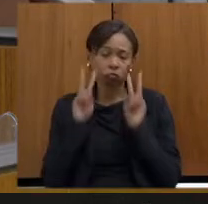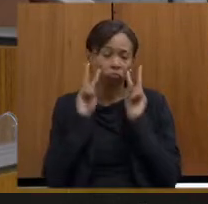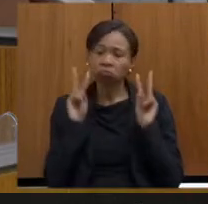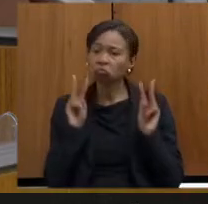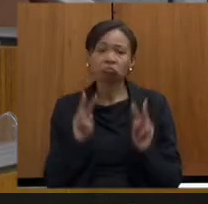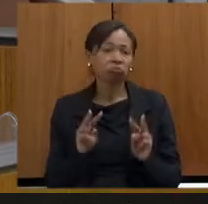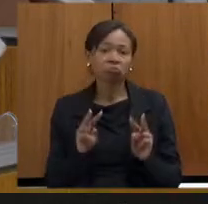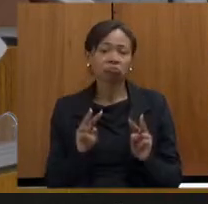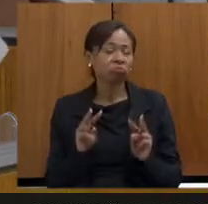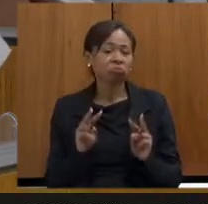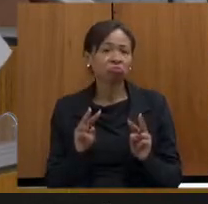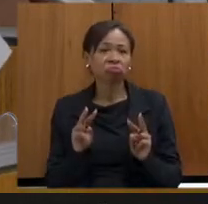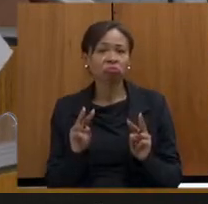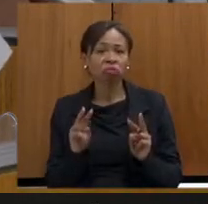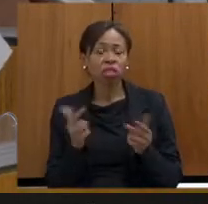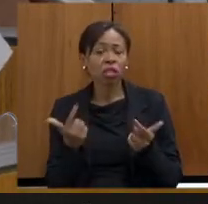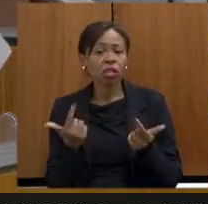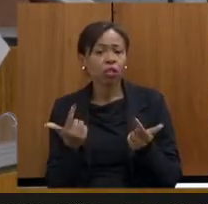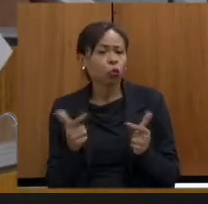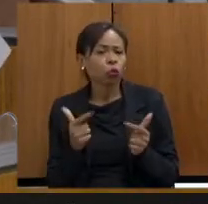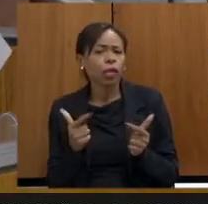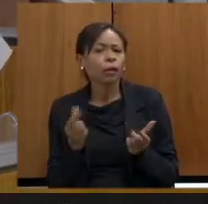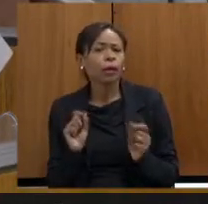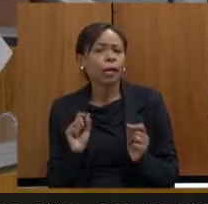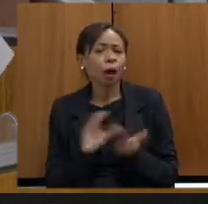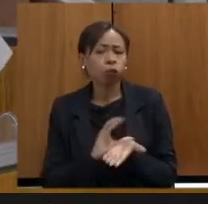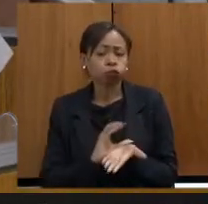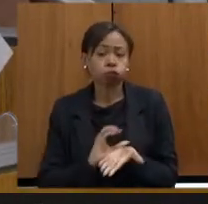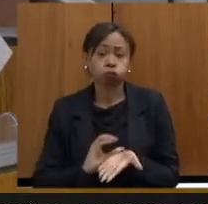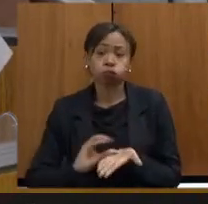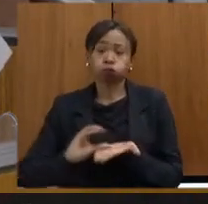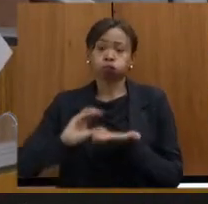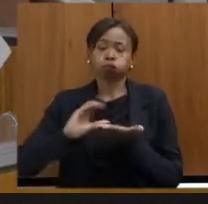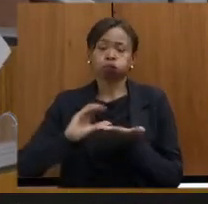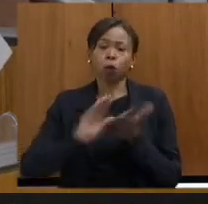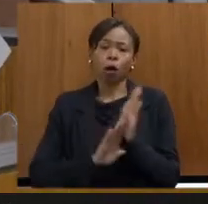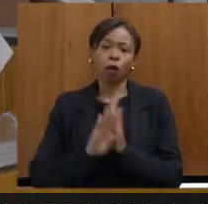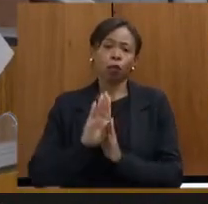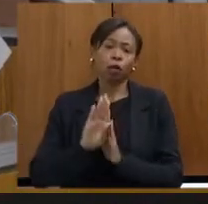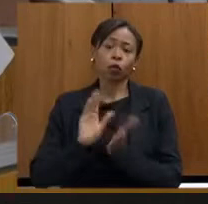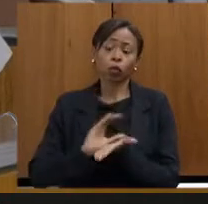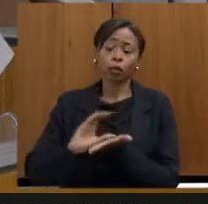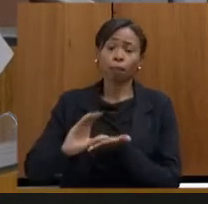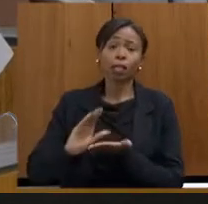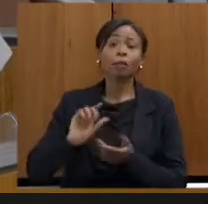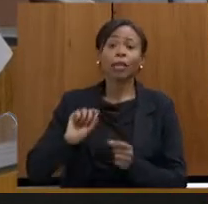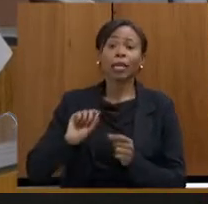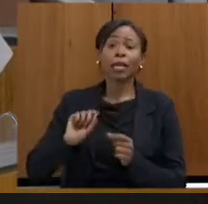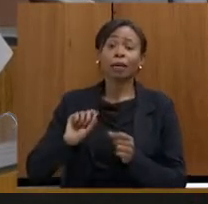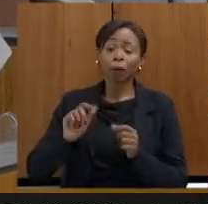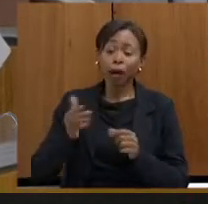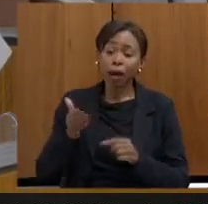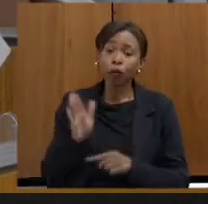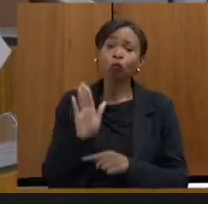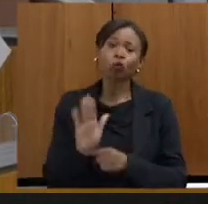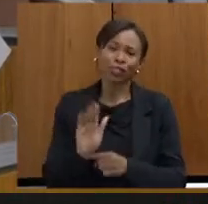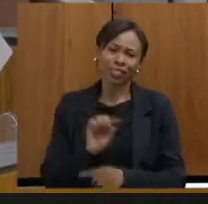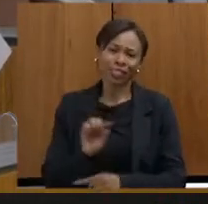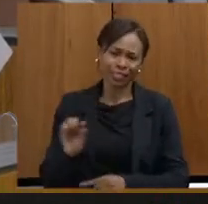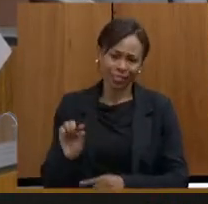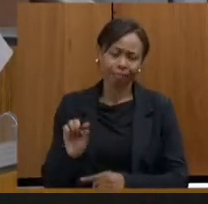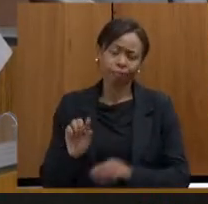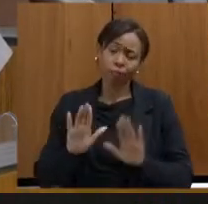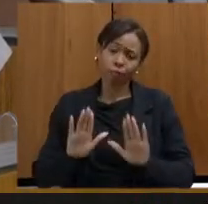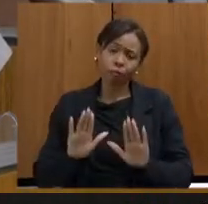uma elevação do investimento, do orçamento, para enfrentarmos essa realidade. Então, minha pergunta é,